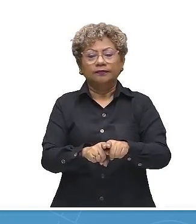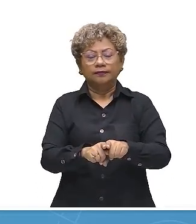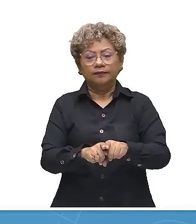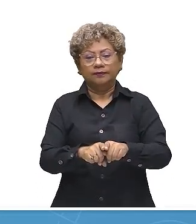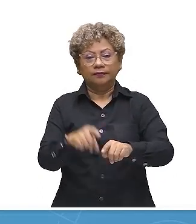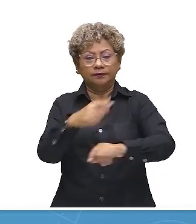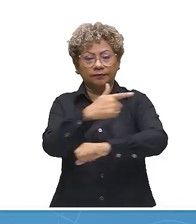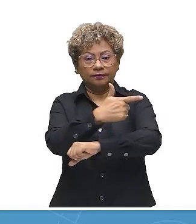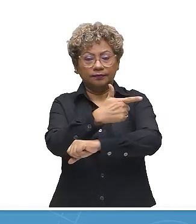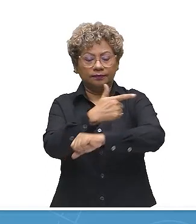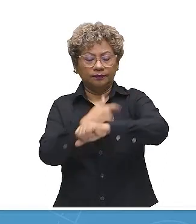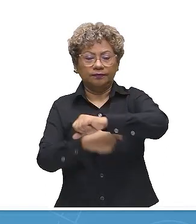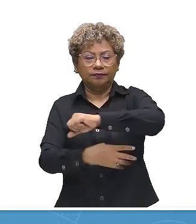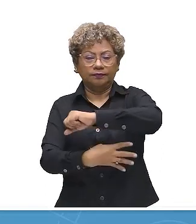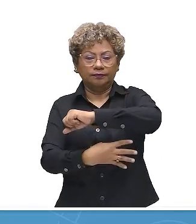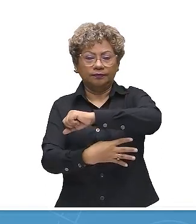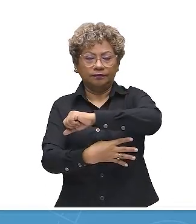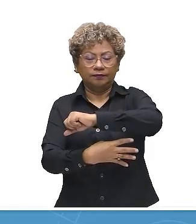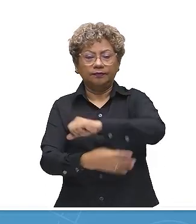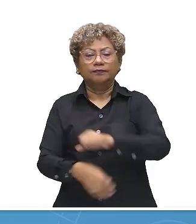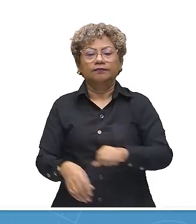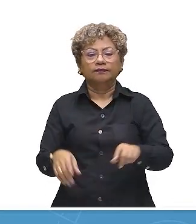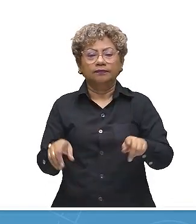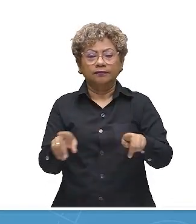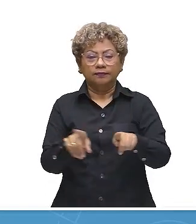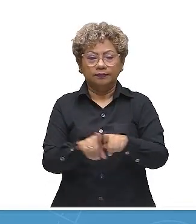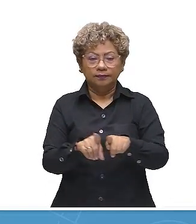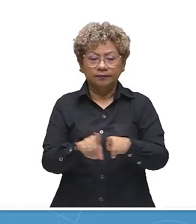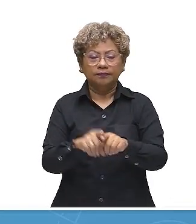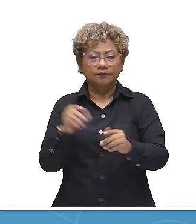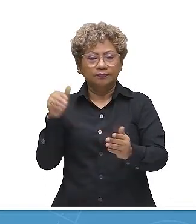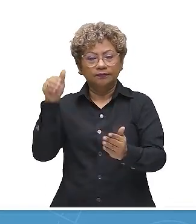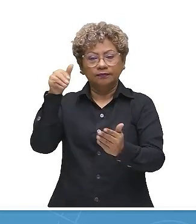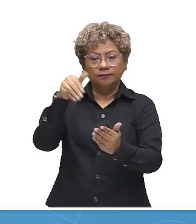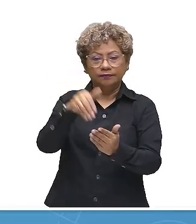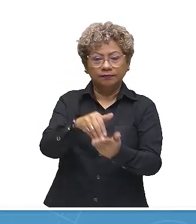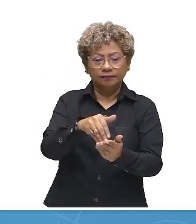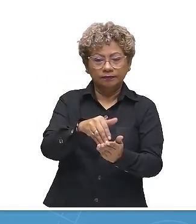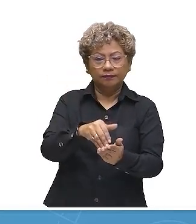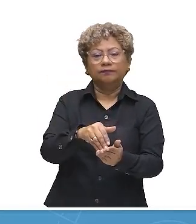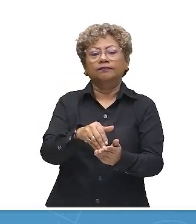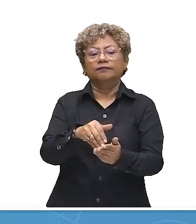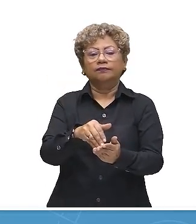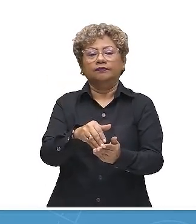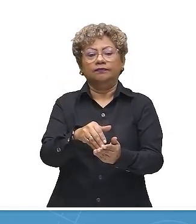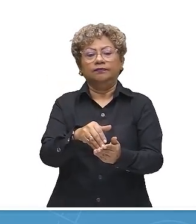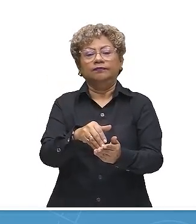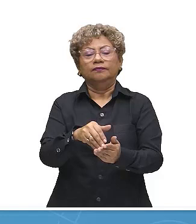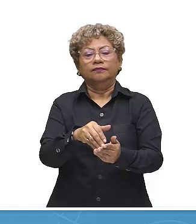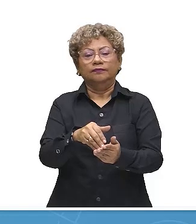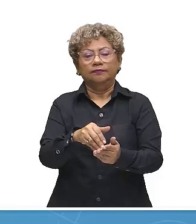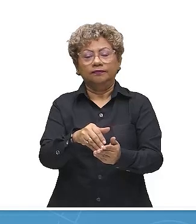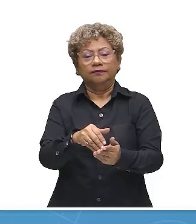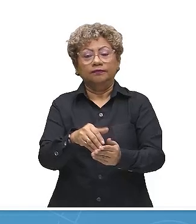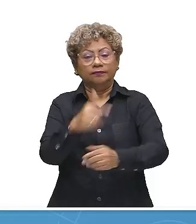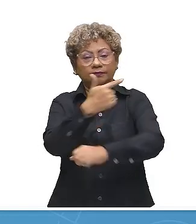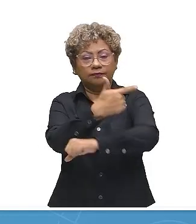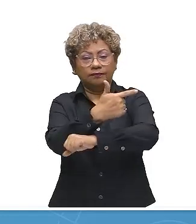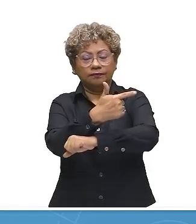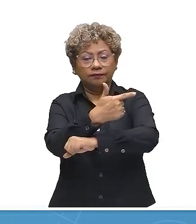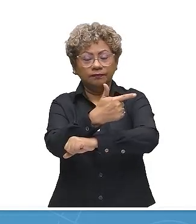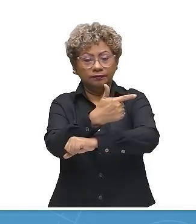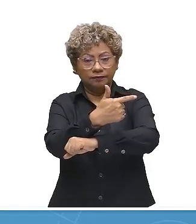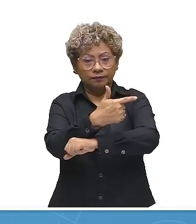a gente encontrou, que é 2 sobre 4. E vai ser igual à última fração que a